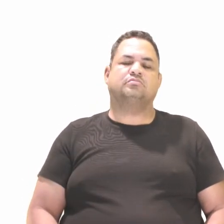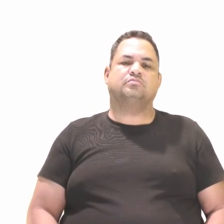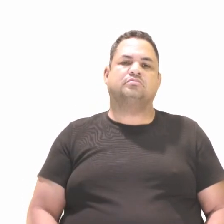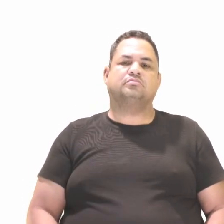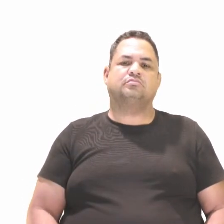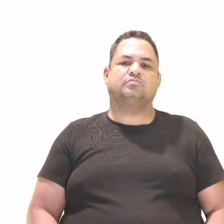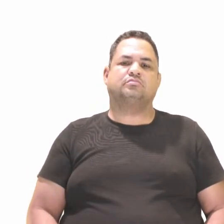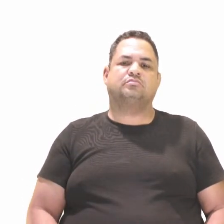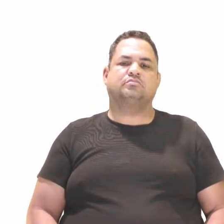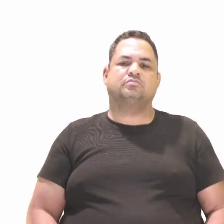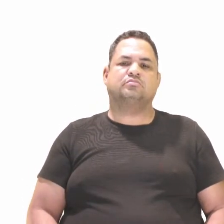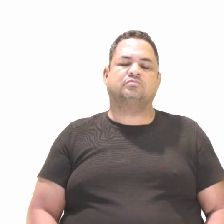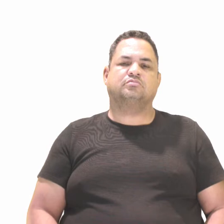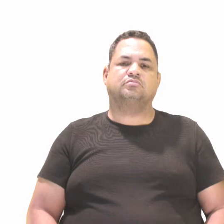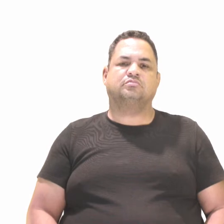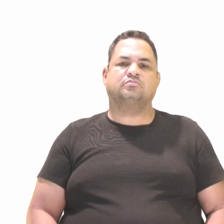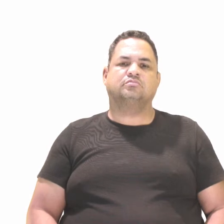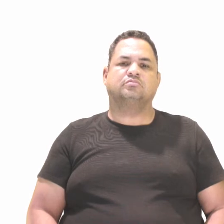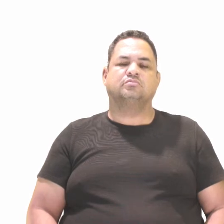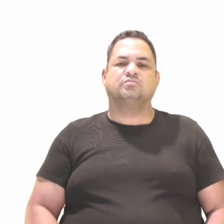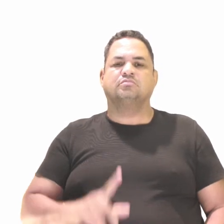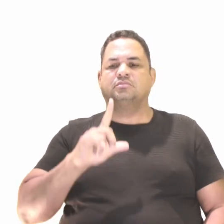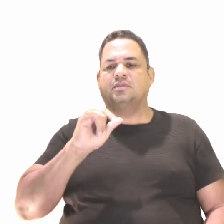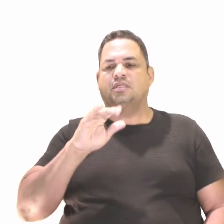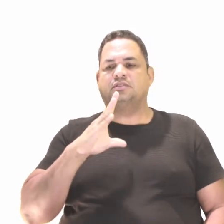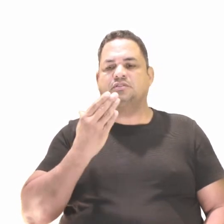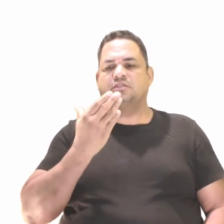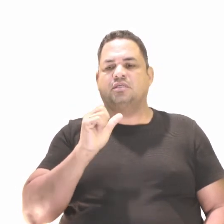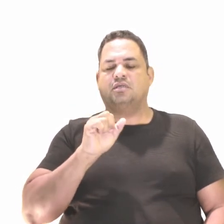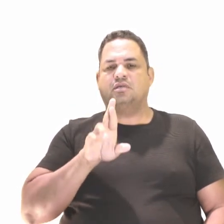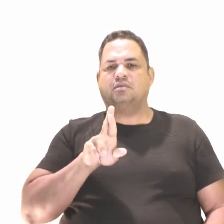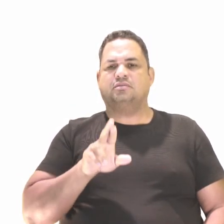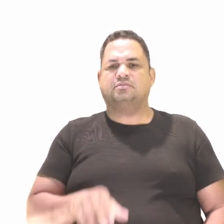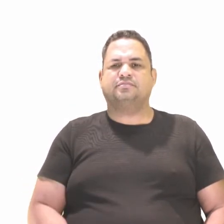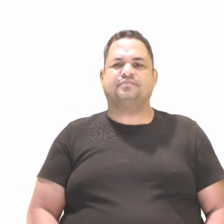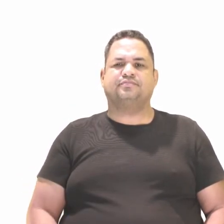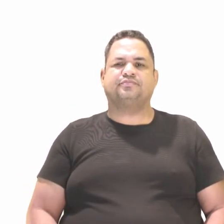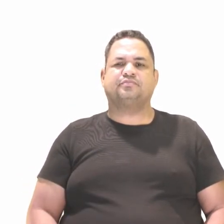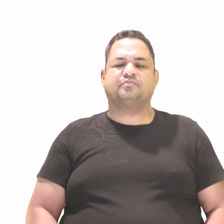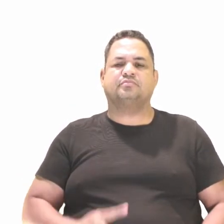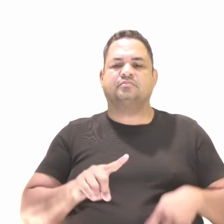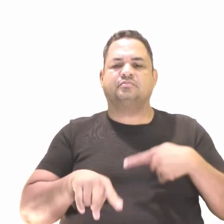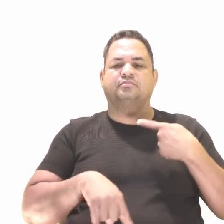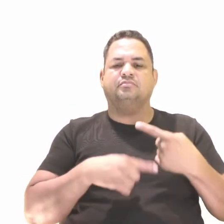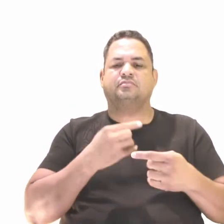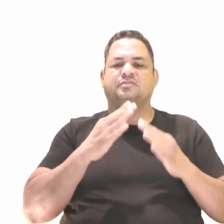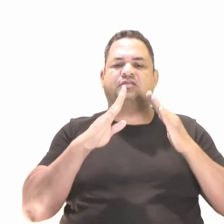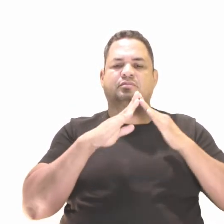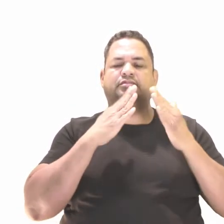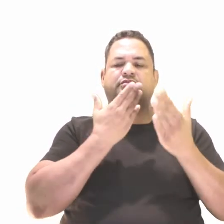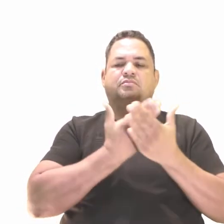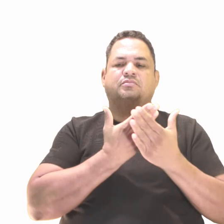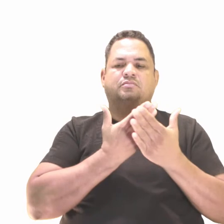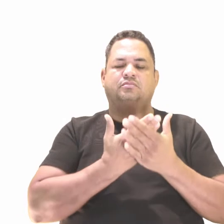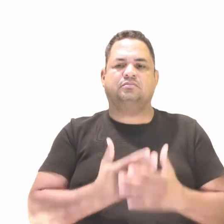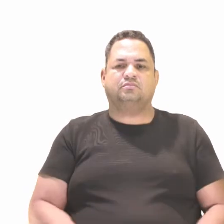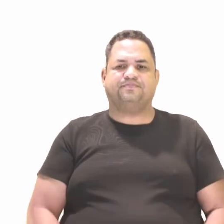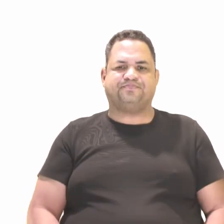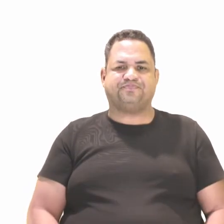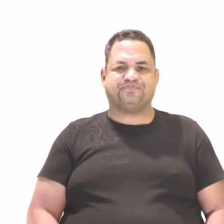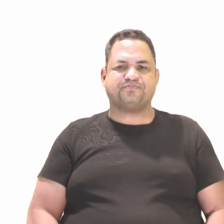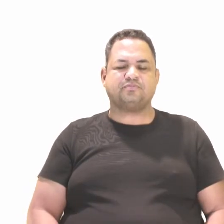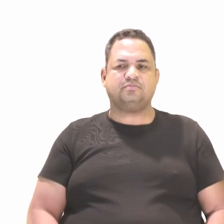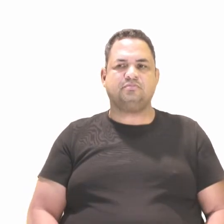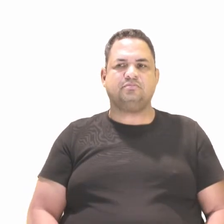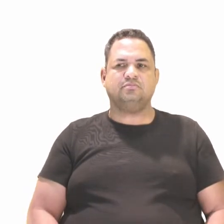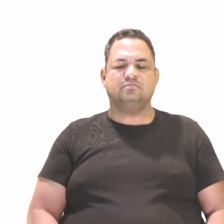lanche. Então você gostaria de o quê? De lanchar comigo, with me, depois da escola, after